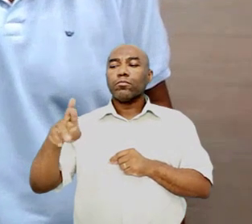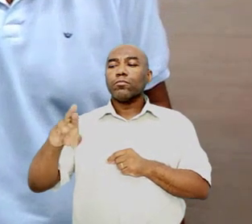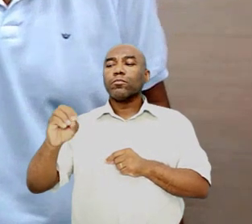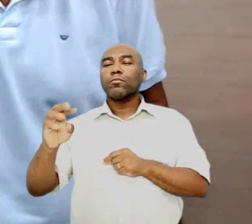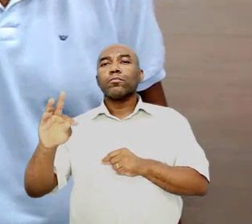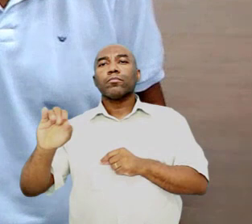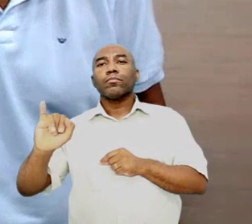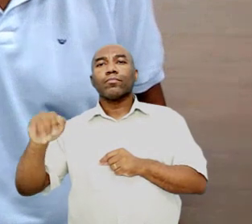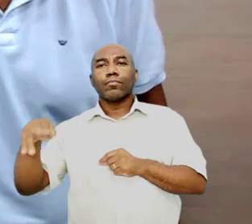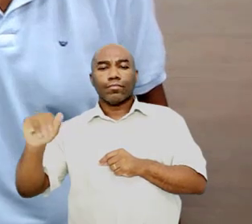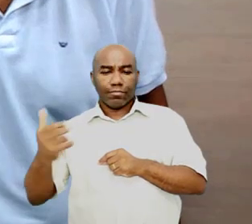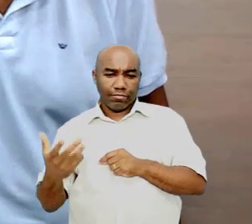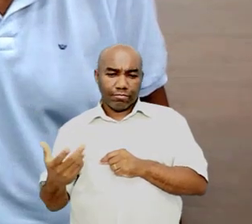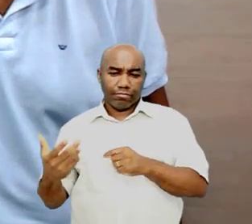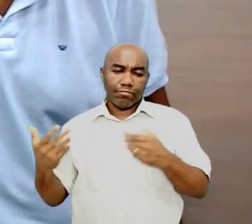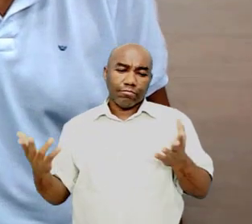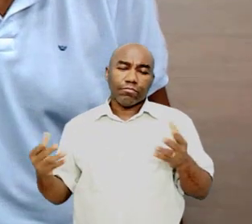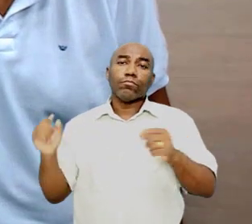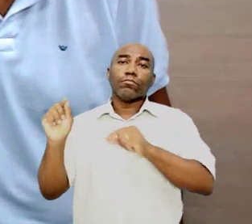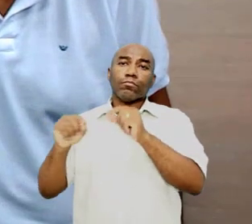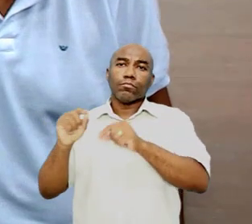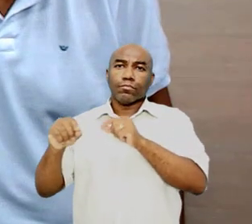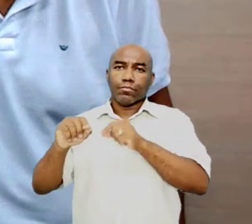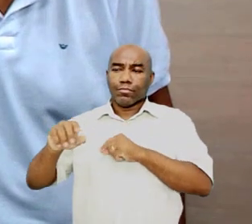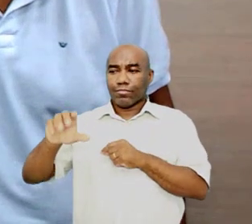Capsídeo é feito, sabe de quê?